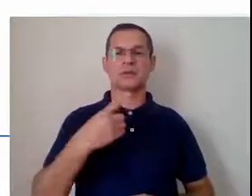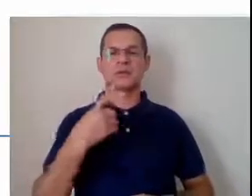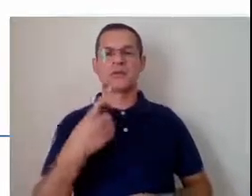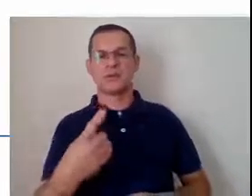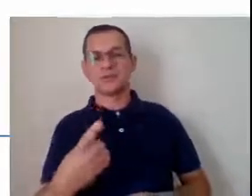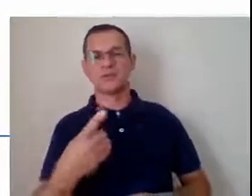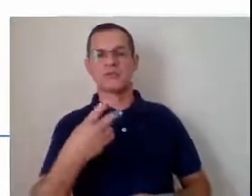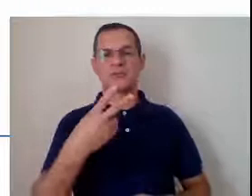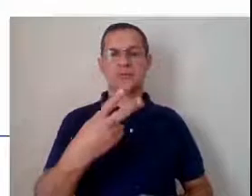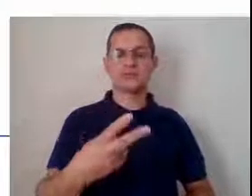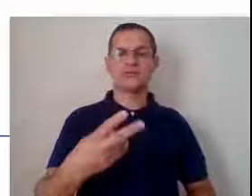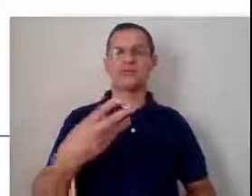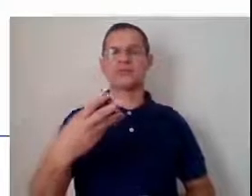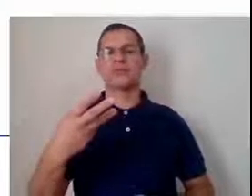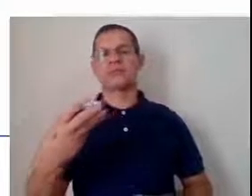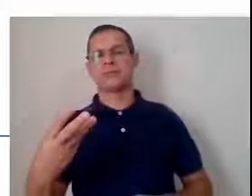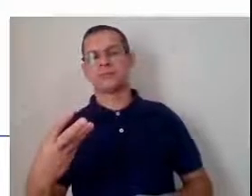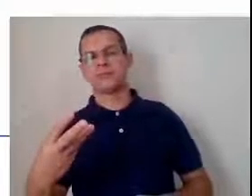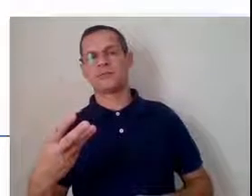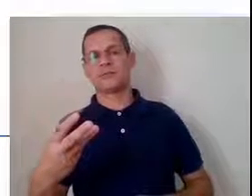1, 2,